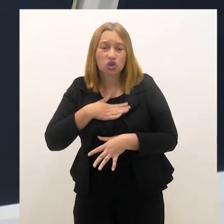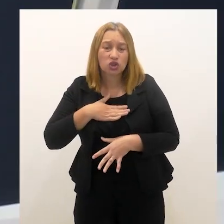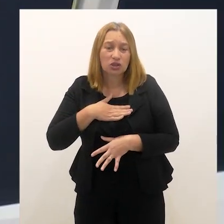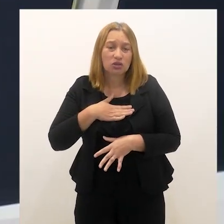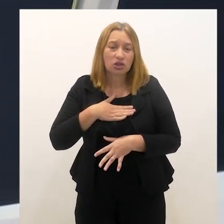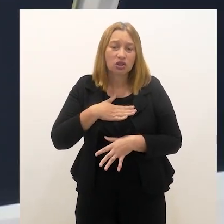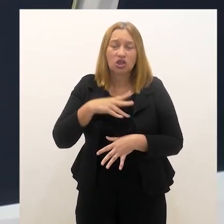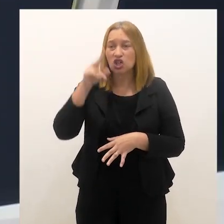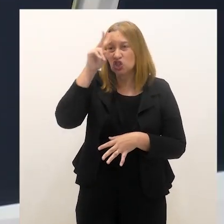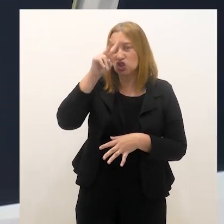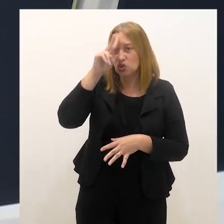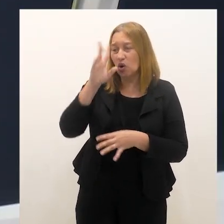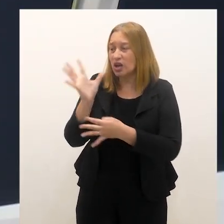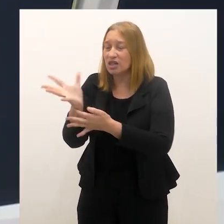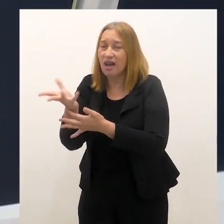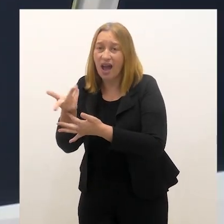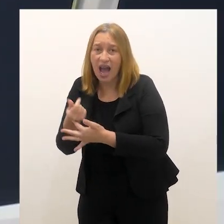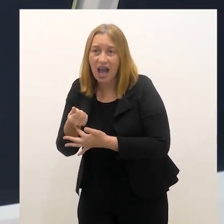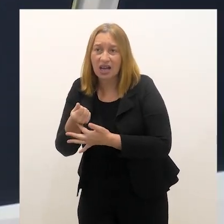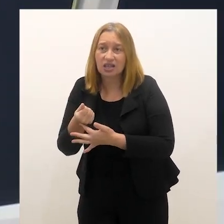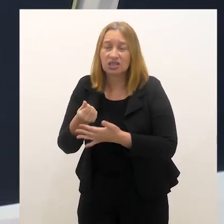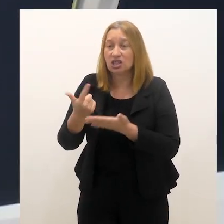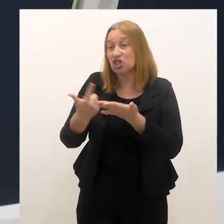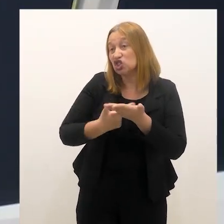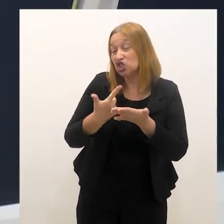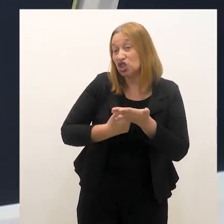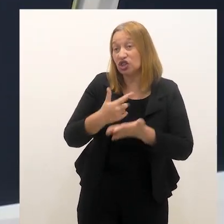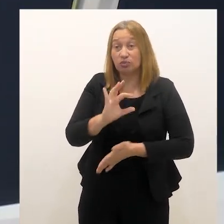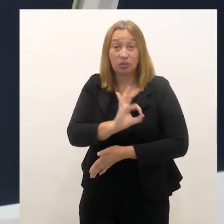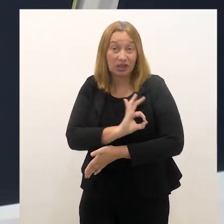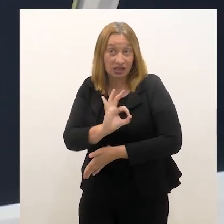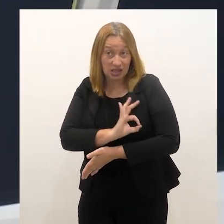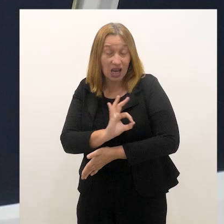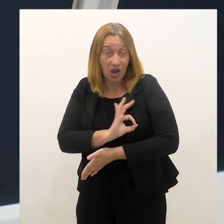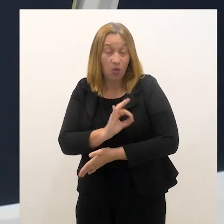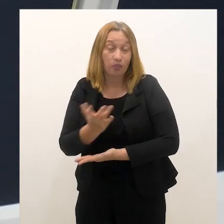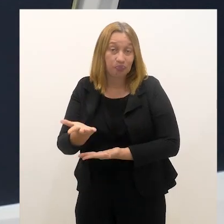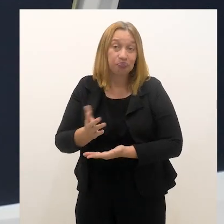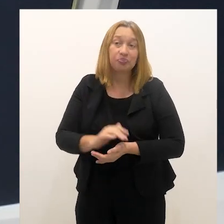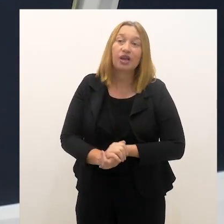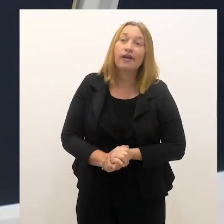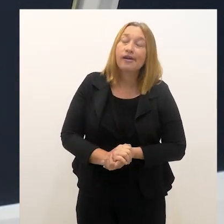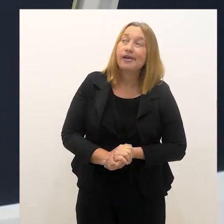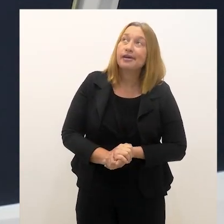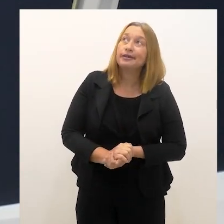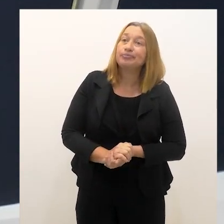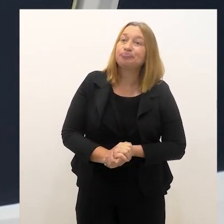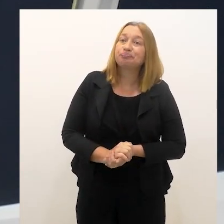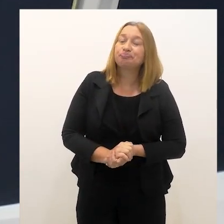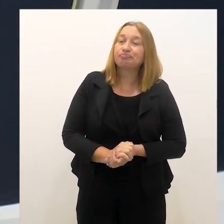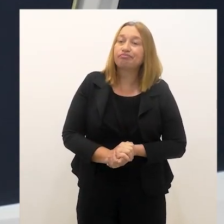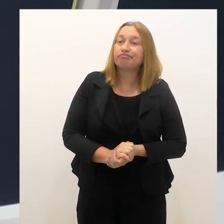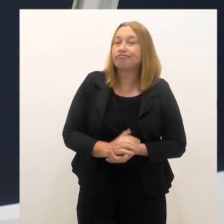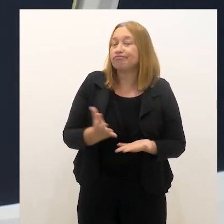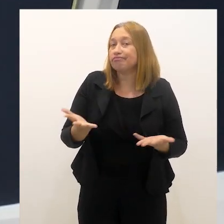gostam de história da arte, que gostam de livros policiais, por ser uma história policial.